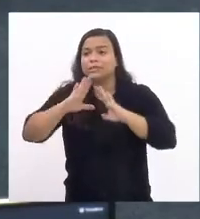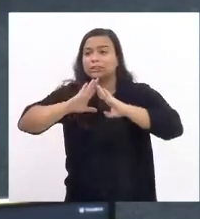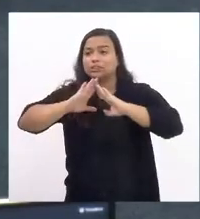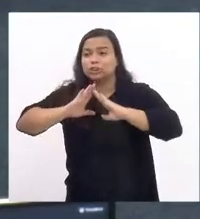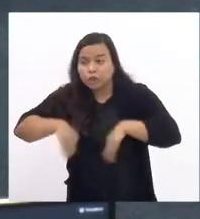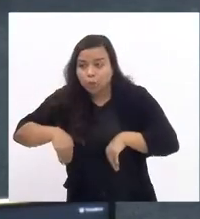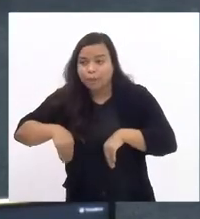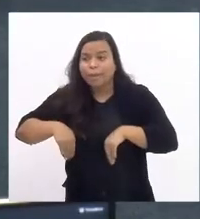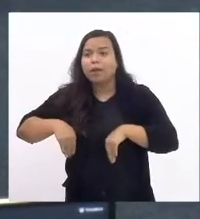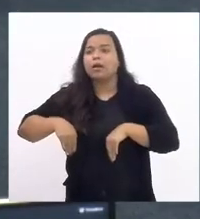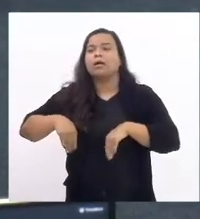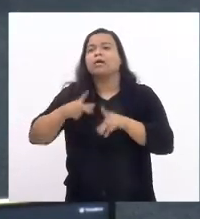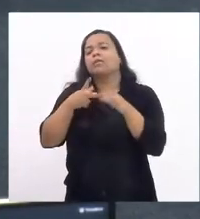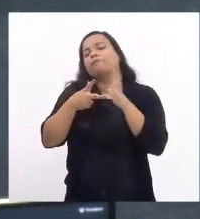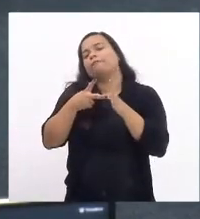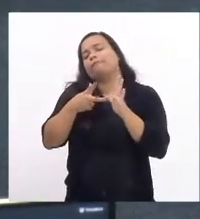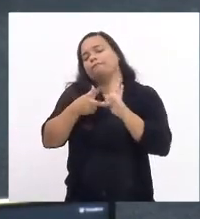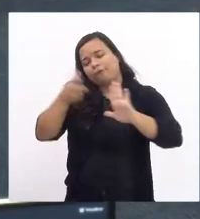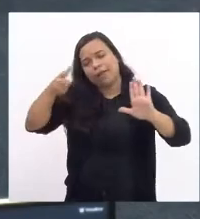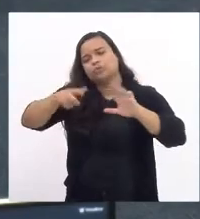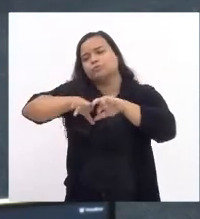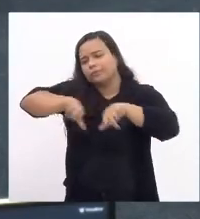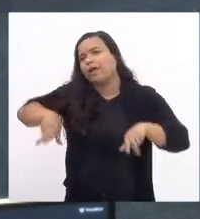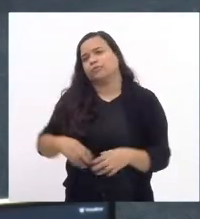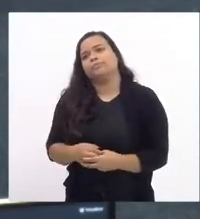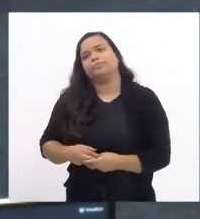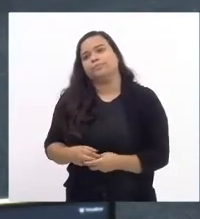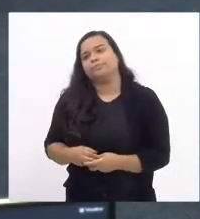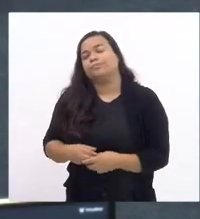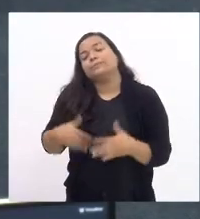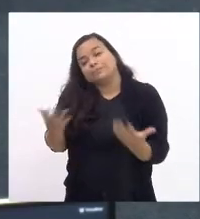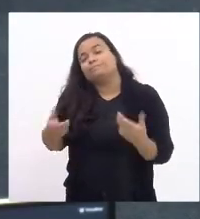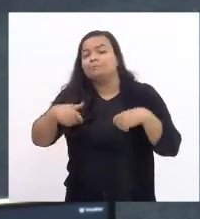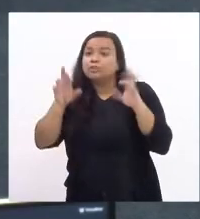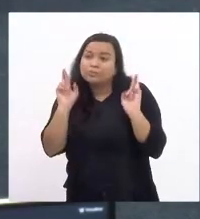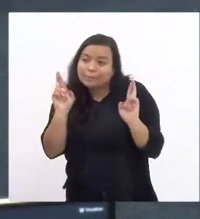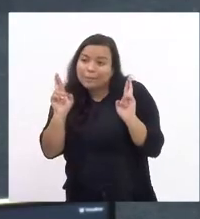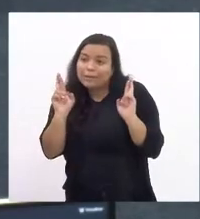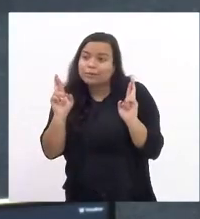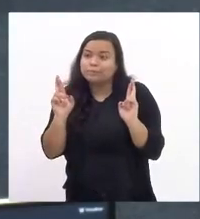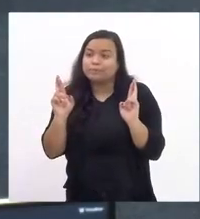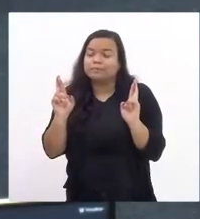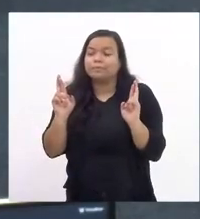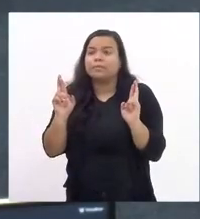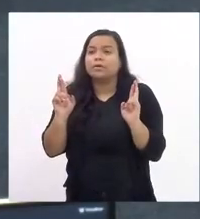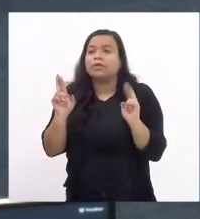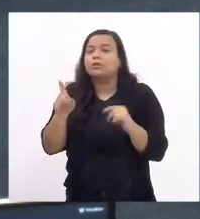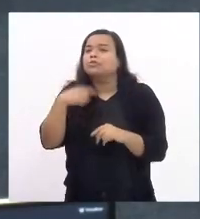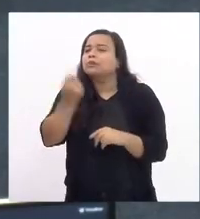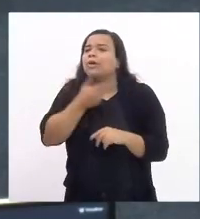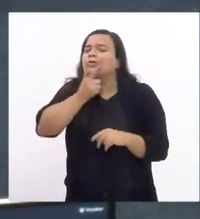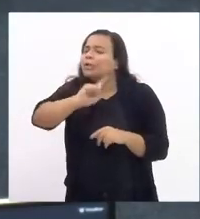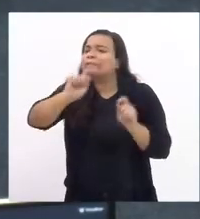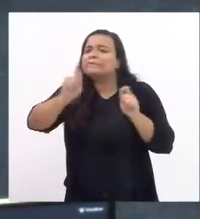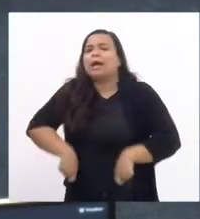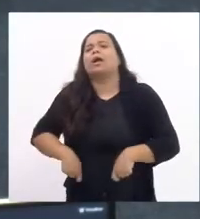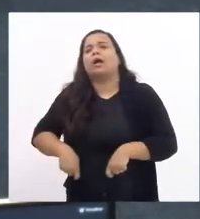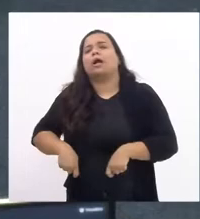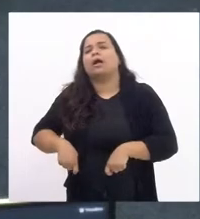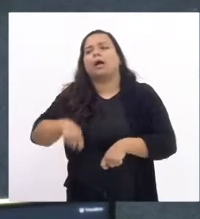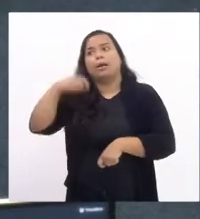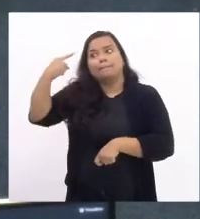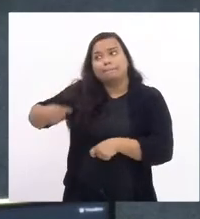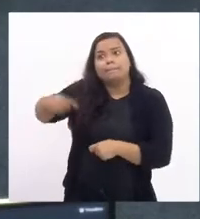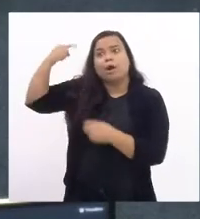para derrubar esses vetos. Então, eu espero que a gente consiga, na